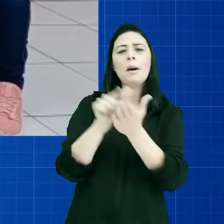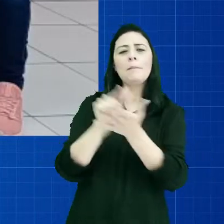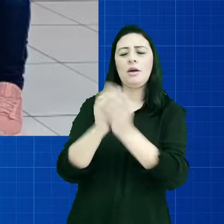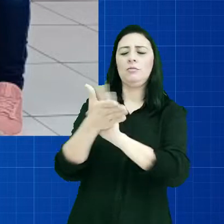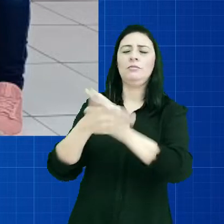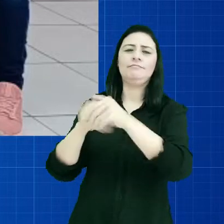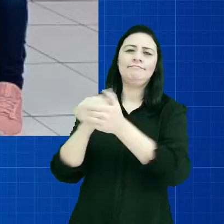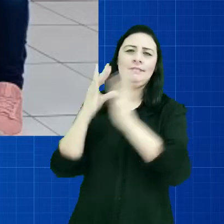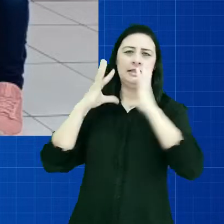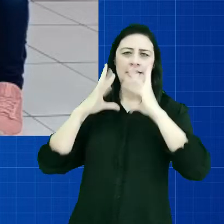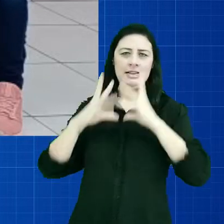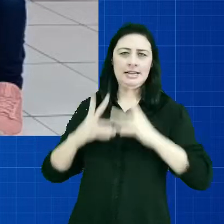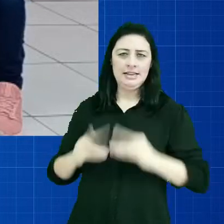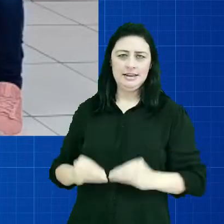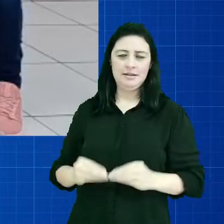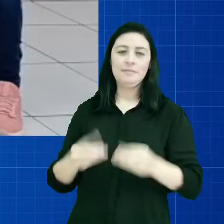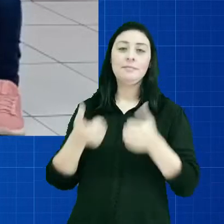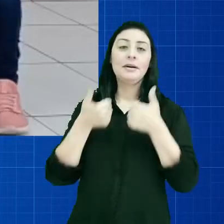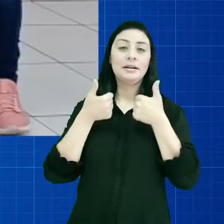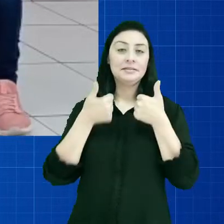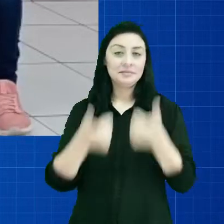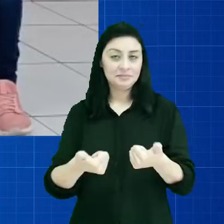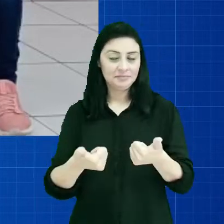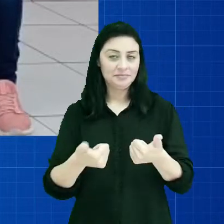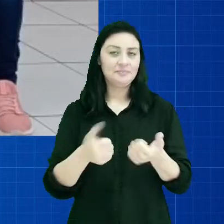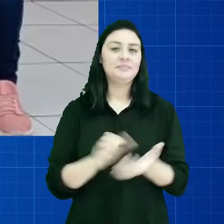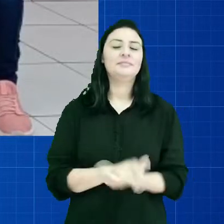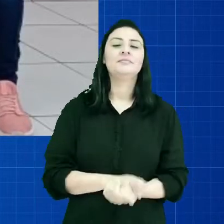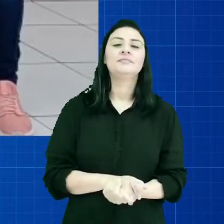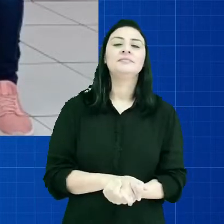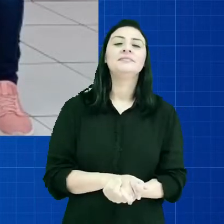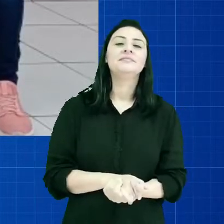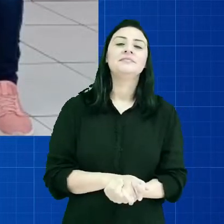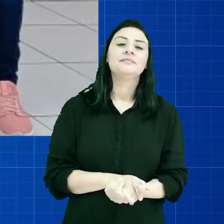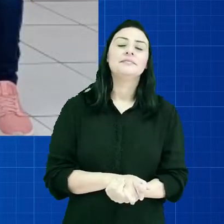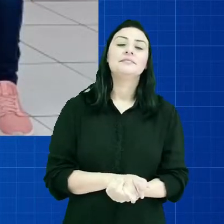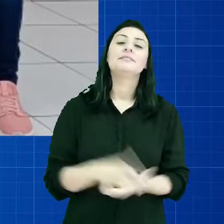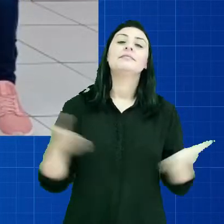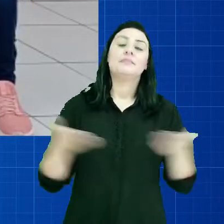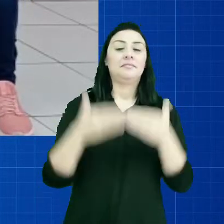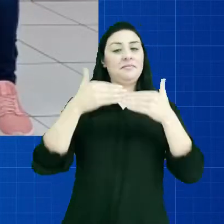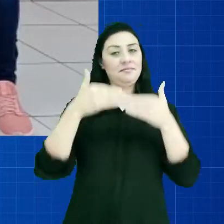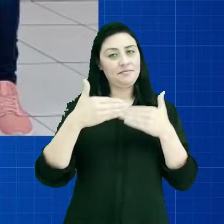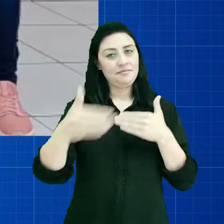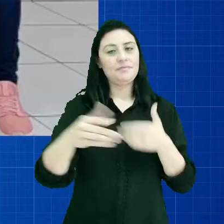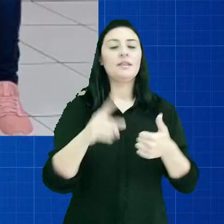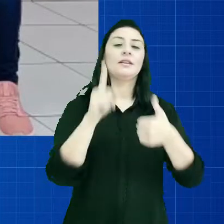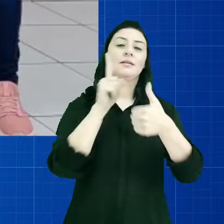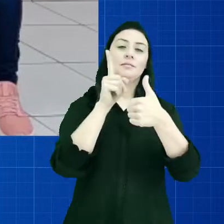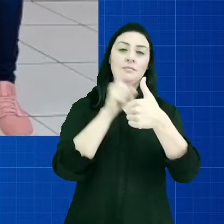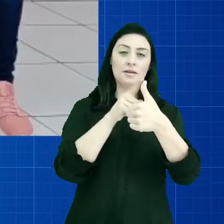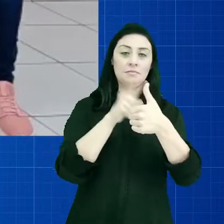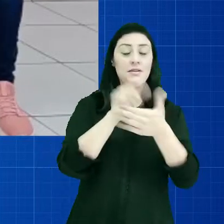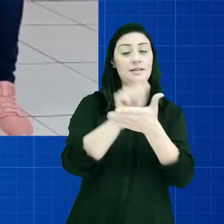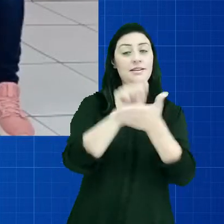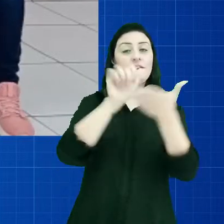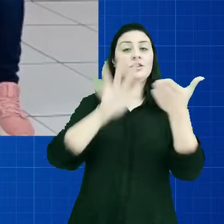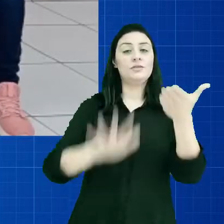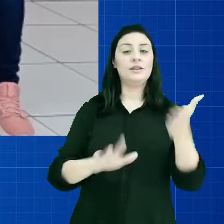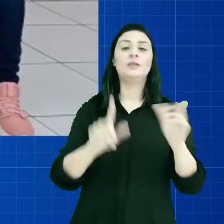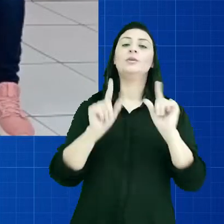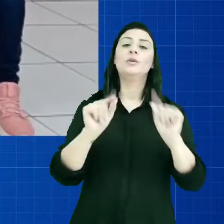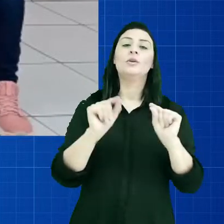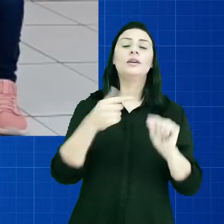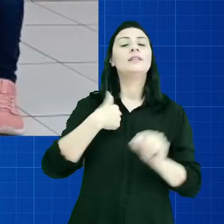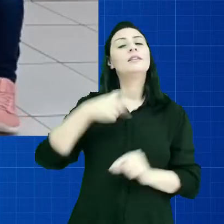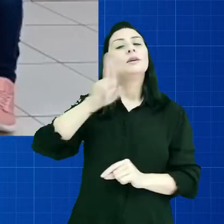papel toalha, tá? Eu vou utilizar papel toalha para fazer higiene da minha mão, tá bom? Então vamos lá. Primeiro passo da minha